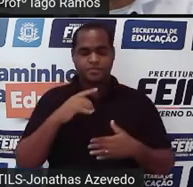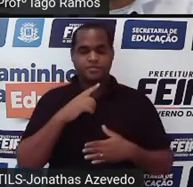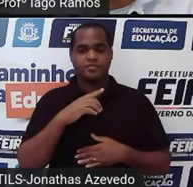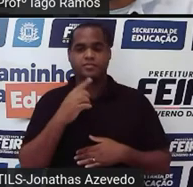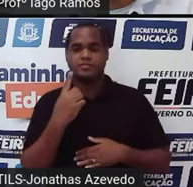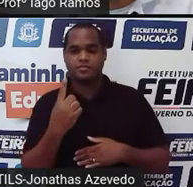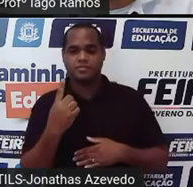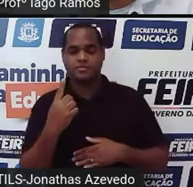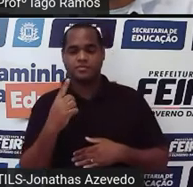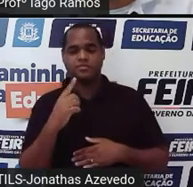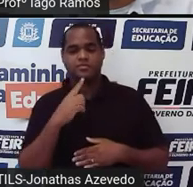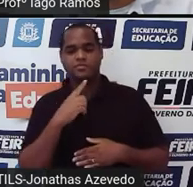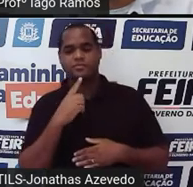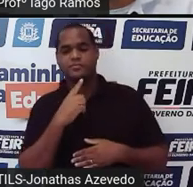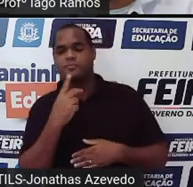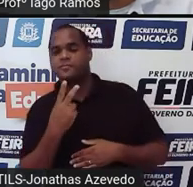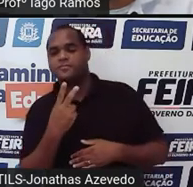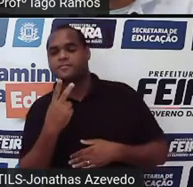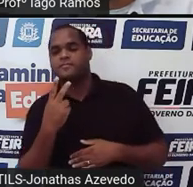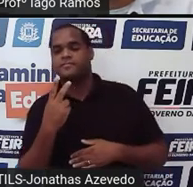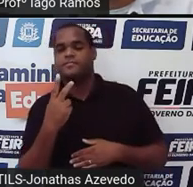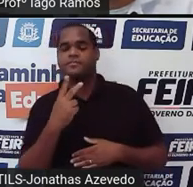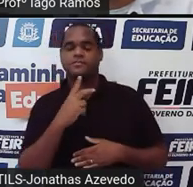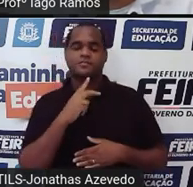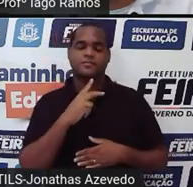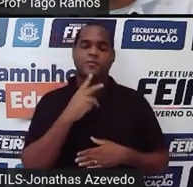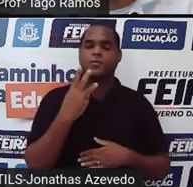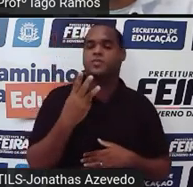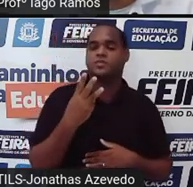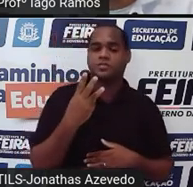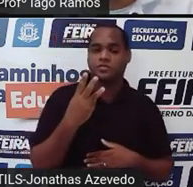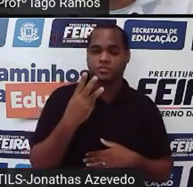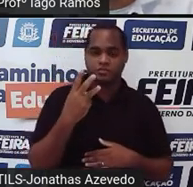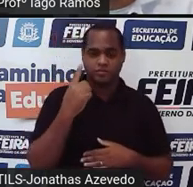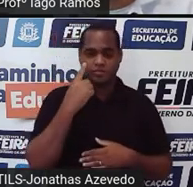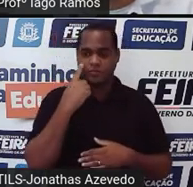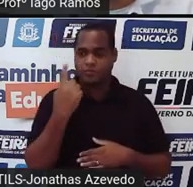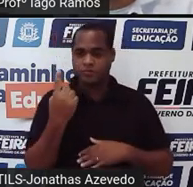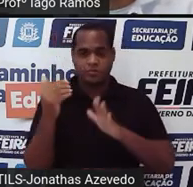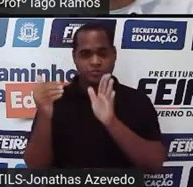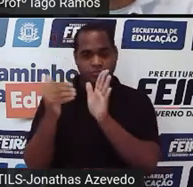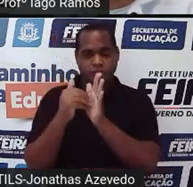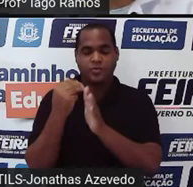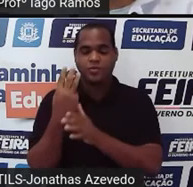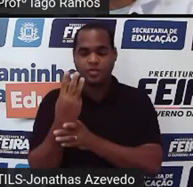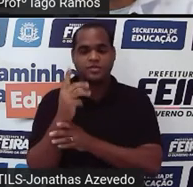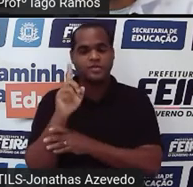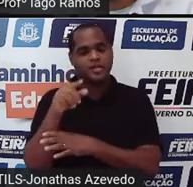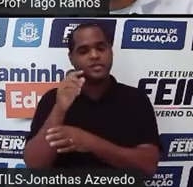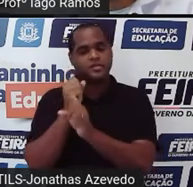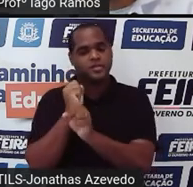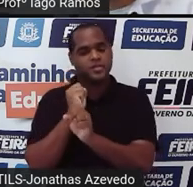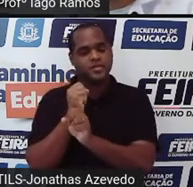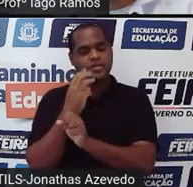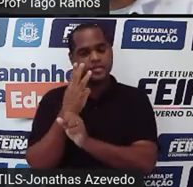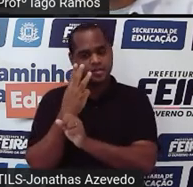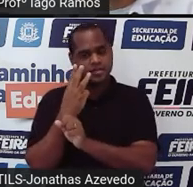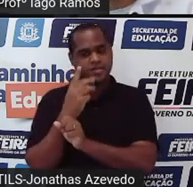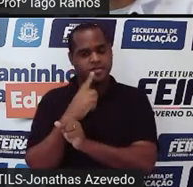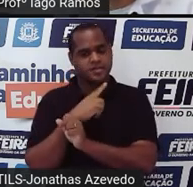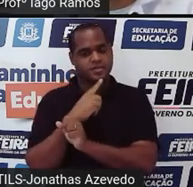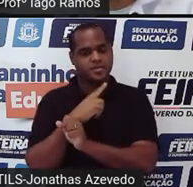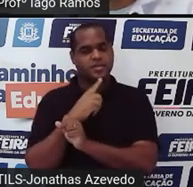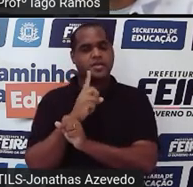de um mas esse pedacinho de um mas esse pedacinho de um né Então dessa pontinha até essa vai dar três o